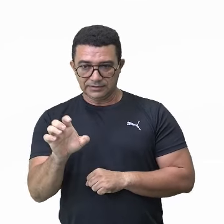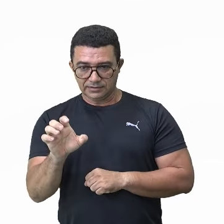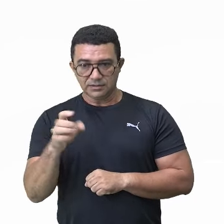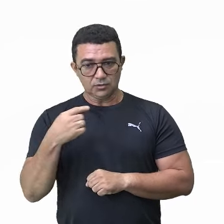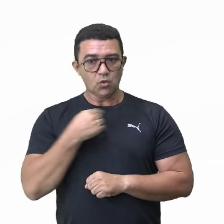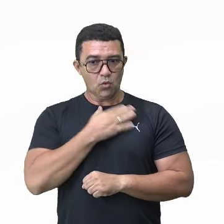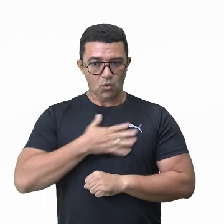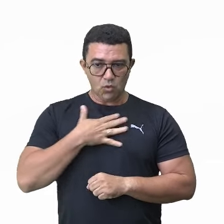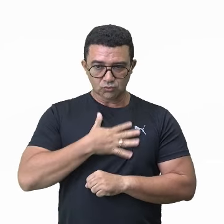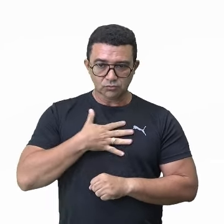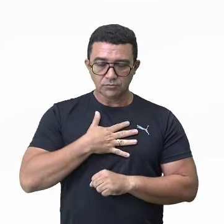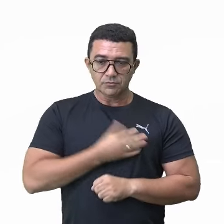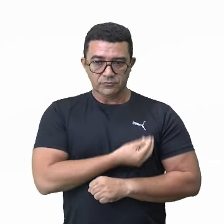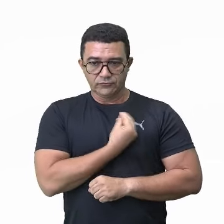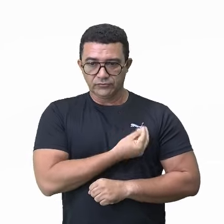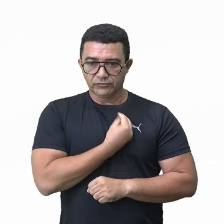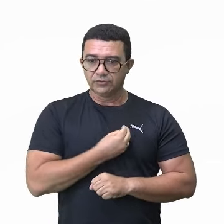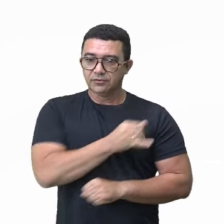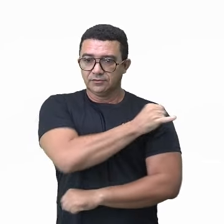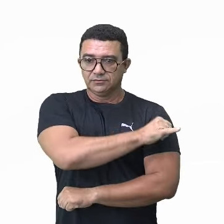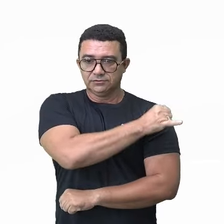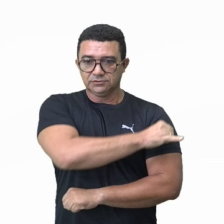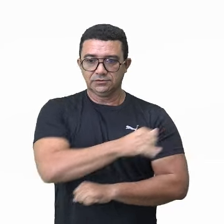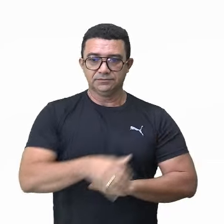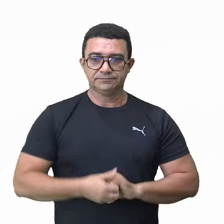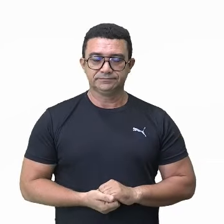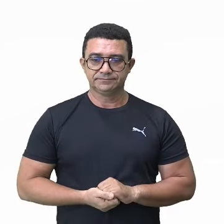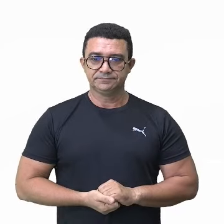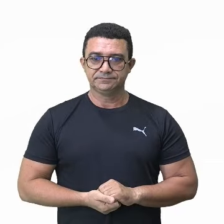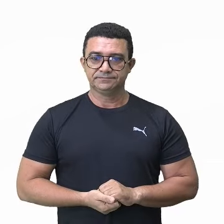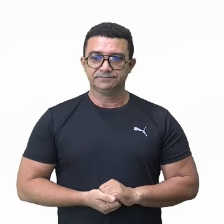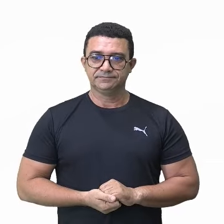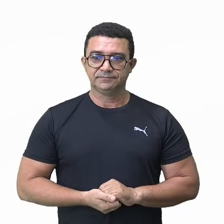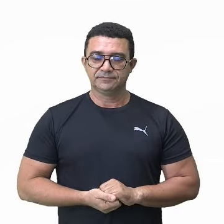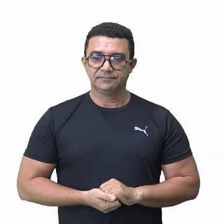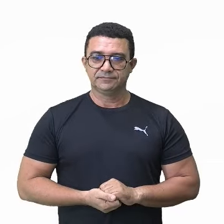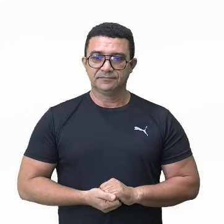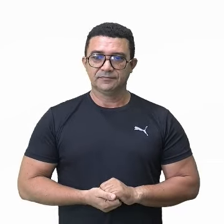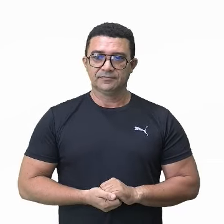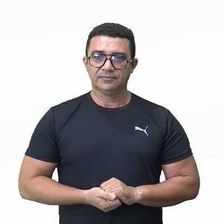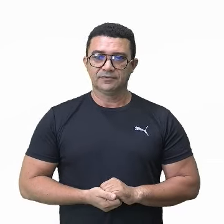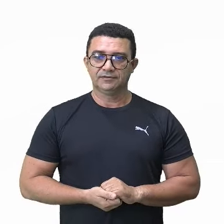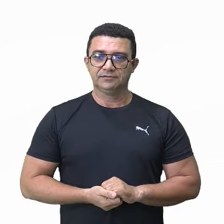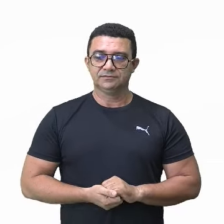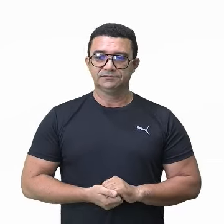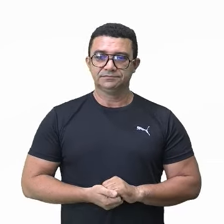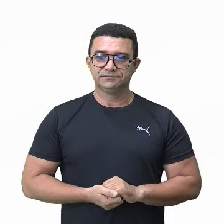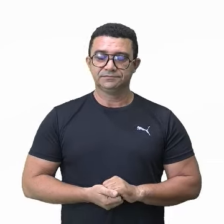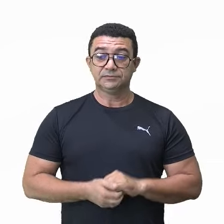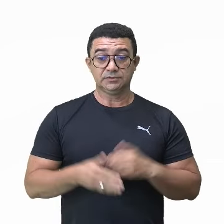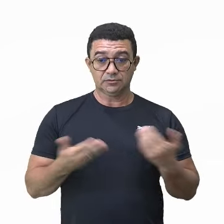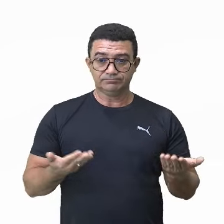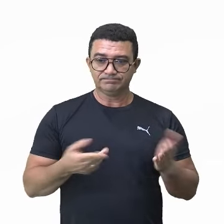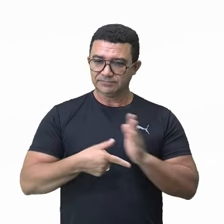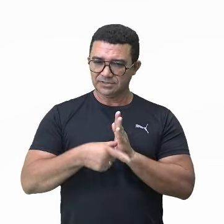mora no Rio de Janeiro beleza é engraçado eu quero só que vocês pensem aqui comigo uma situação antes de eu falar sobre a segunda